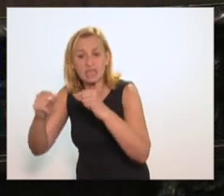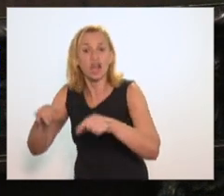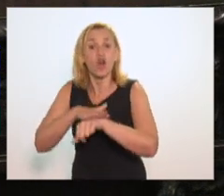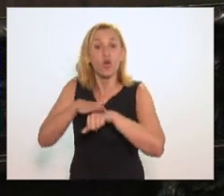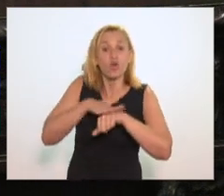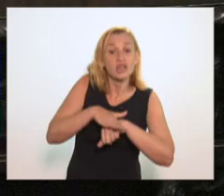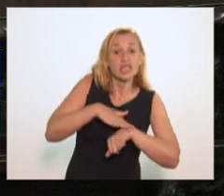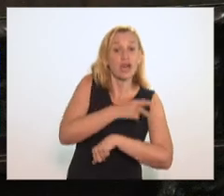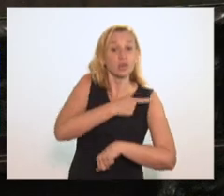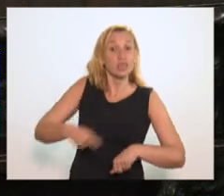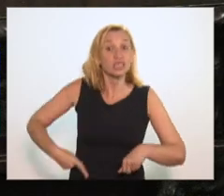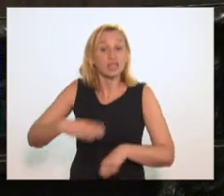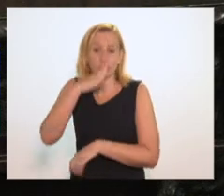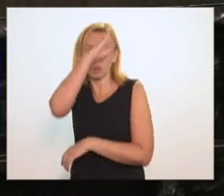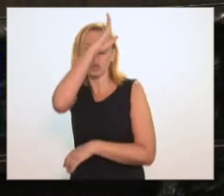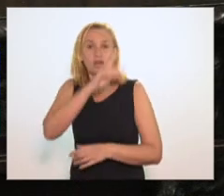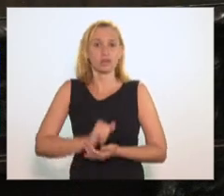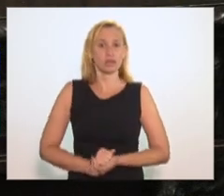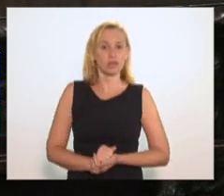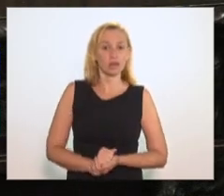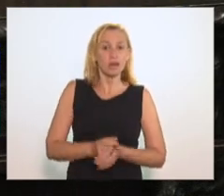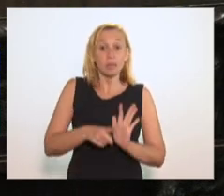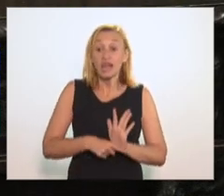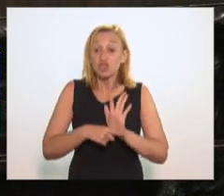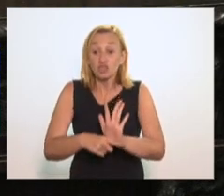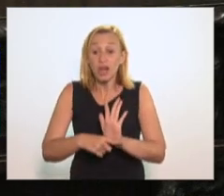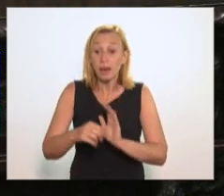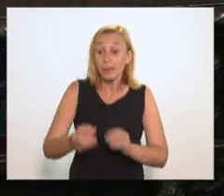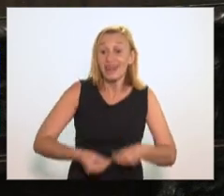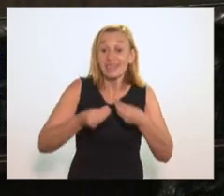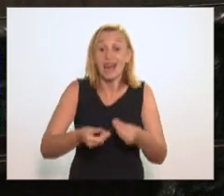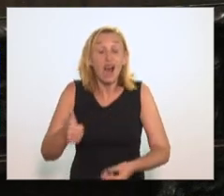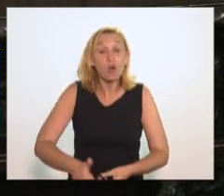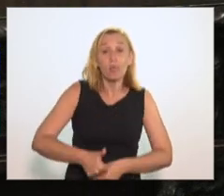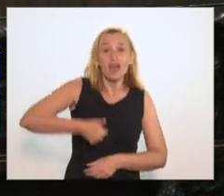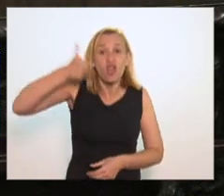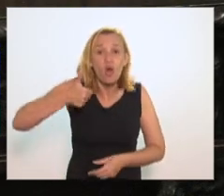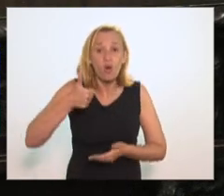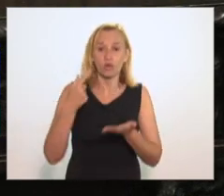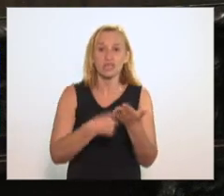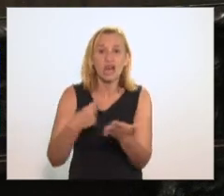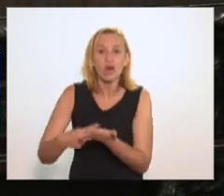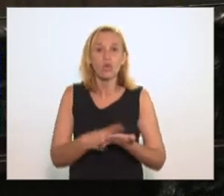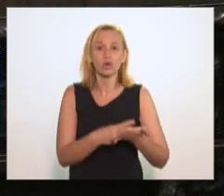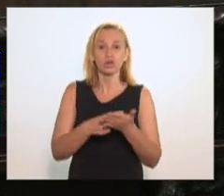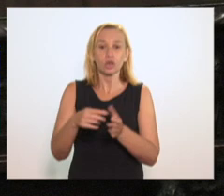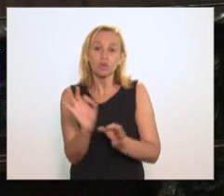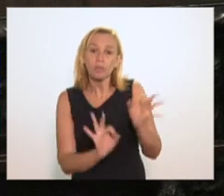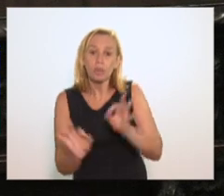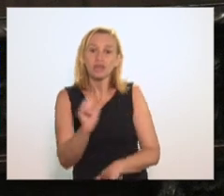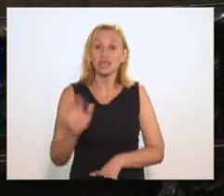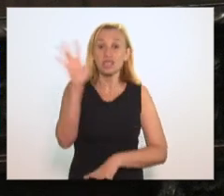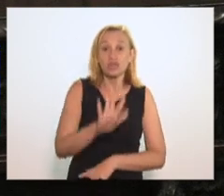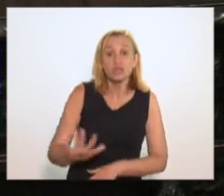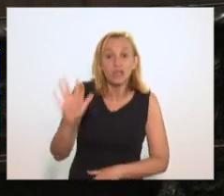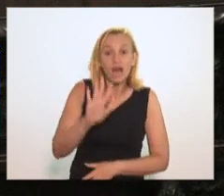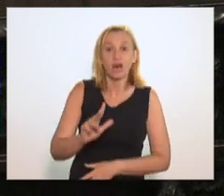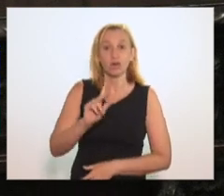da república para trazer o melhor os acordos do plano nacional de imunização